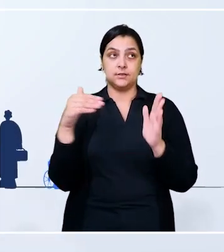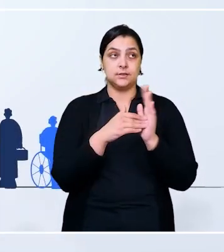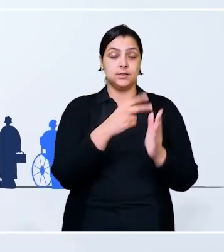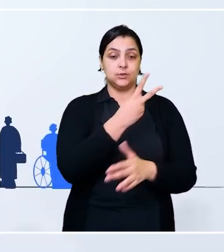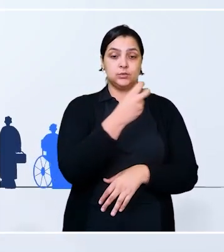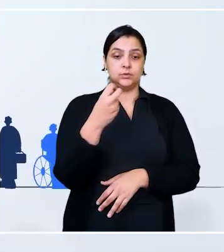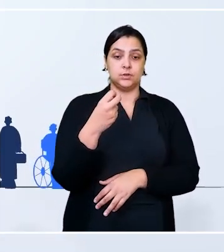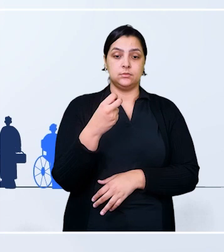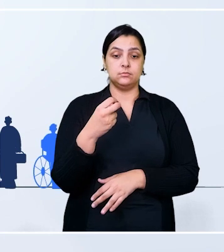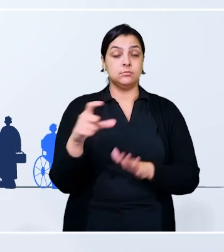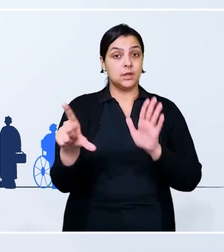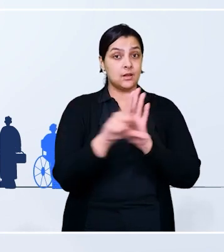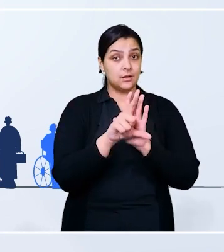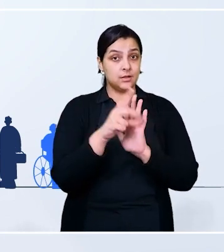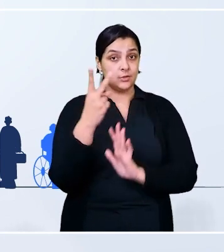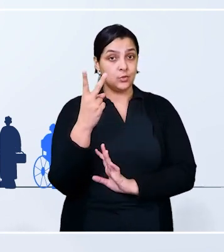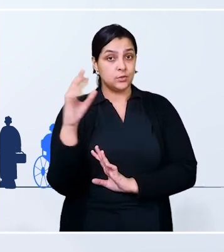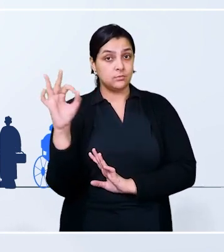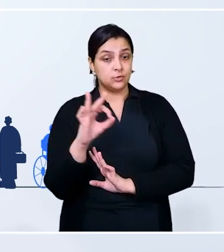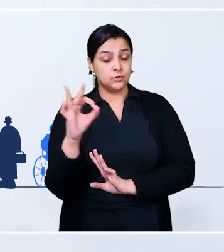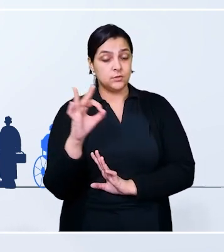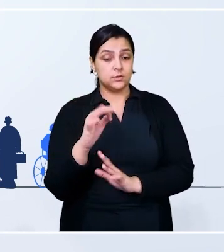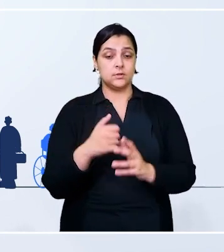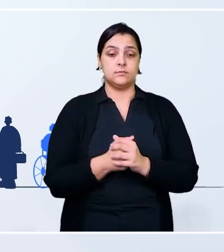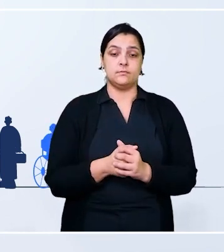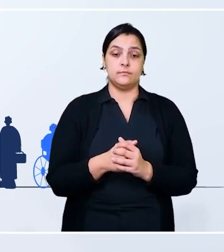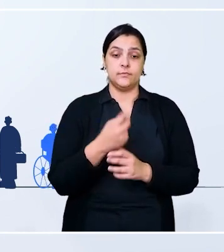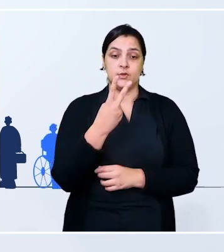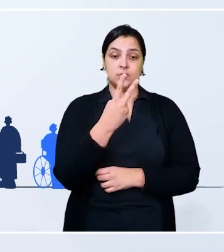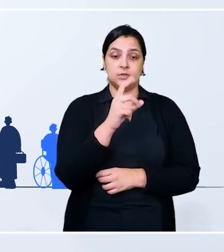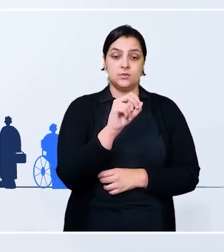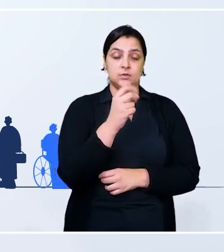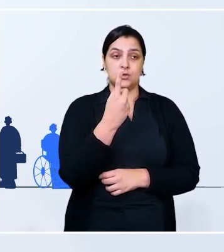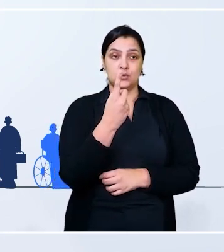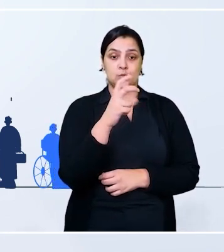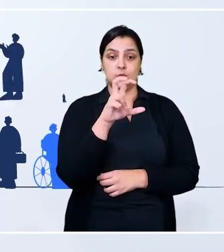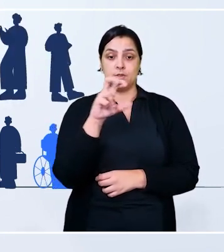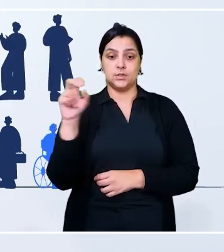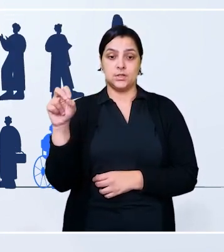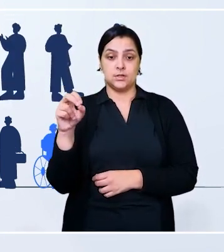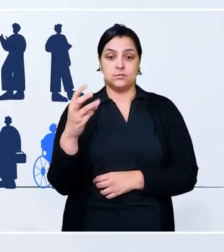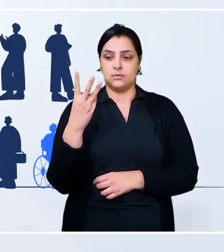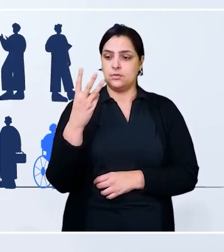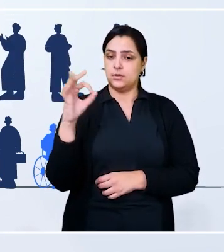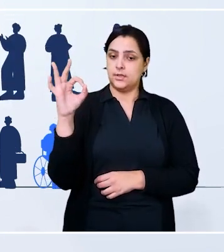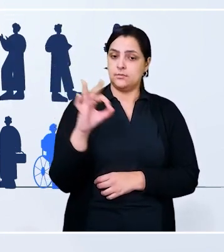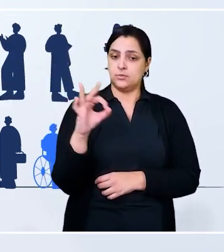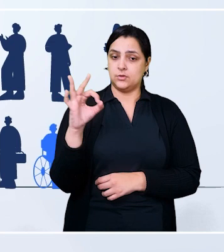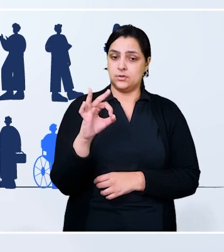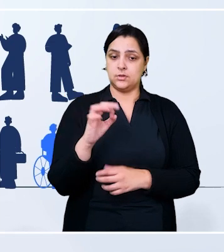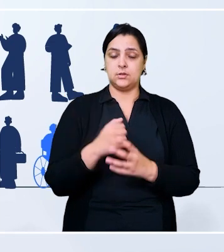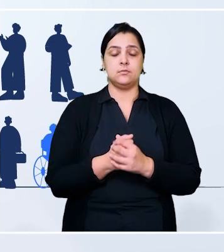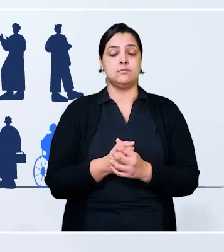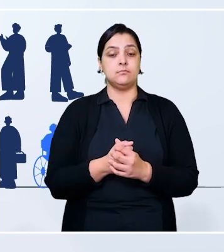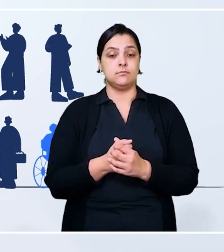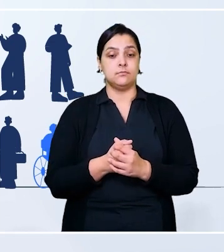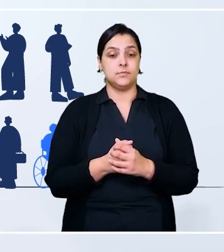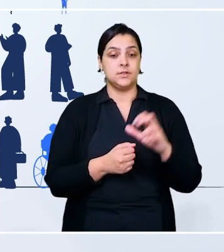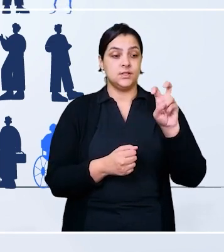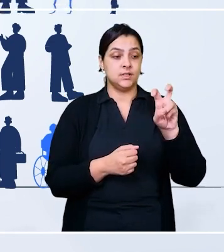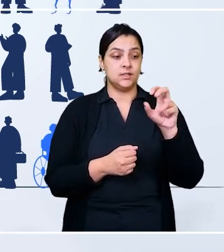100 a 200 a reserva legal é de 2% de 201 a 500 de